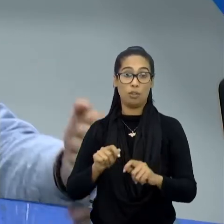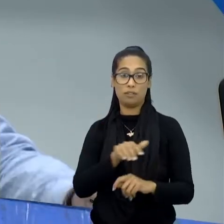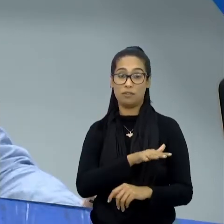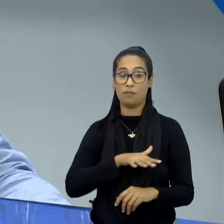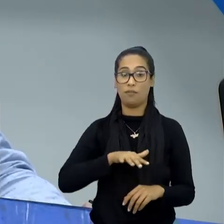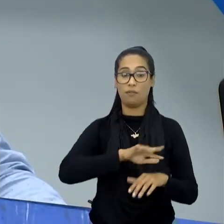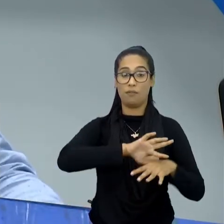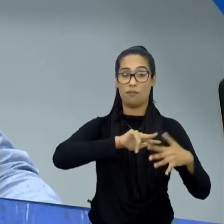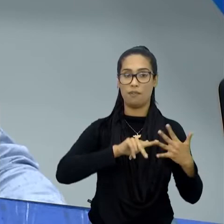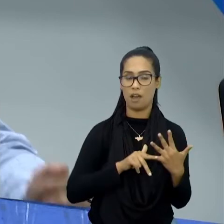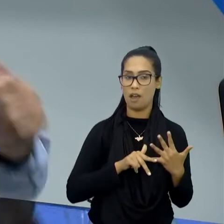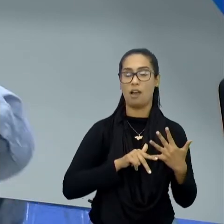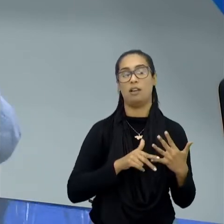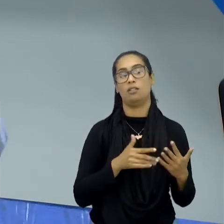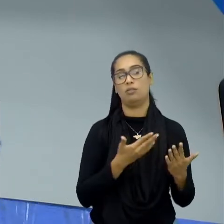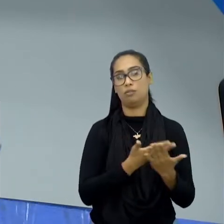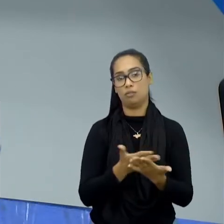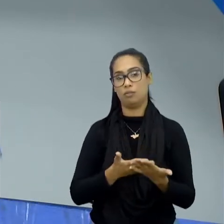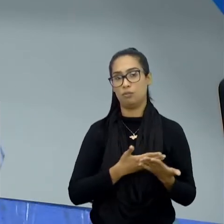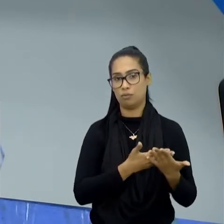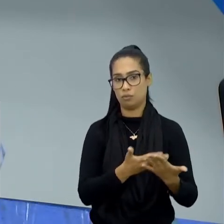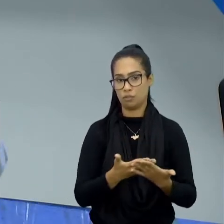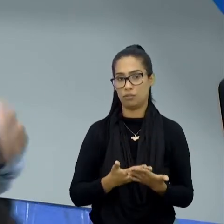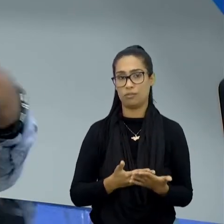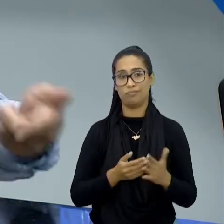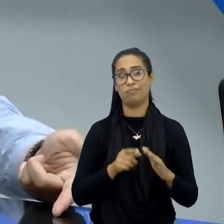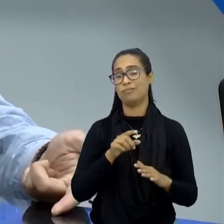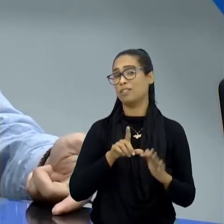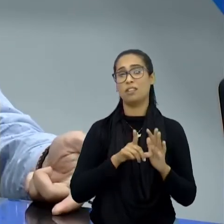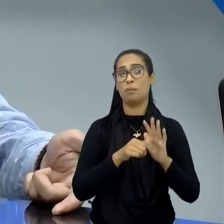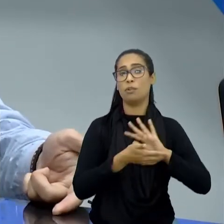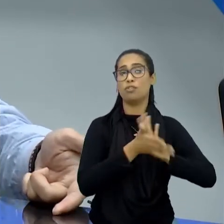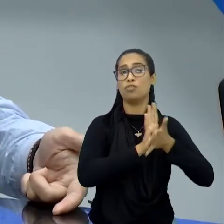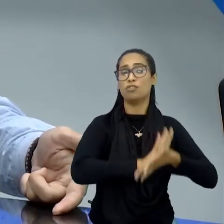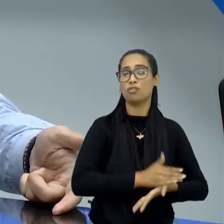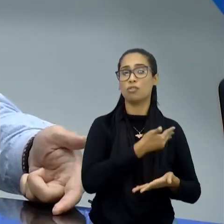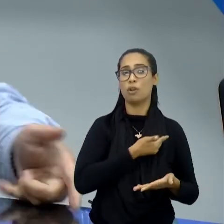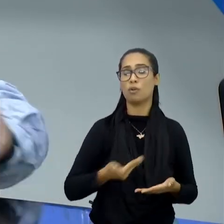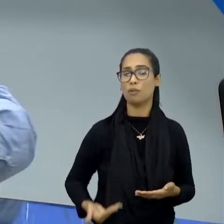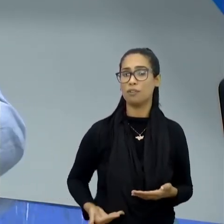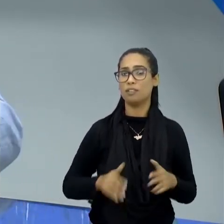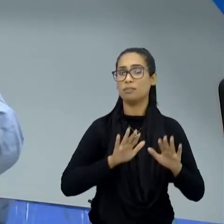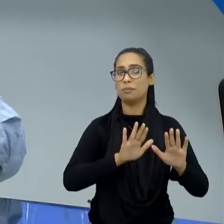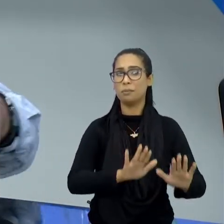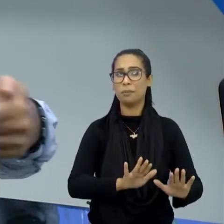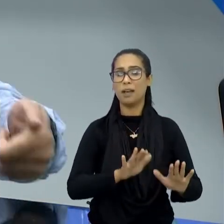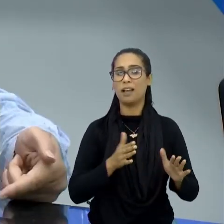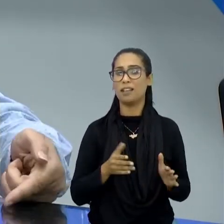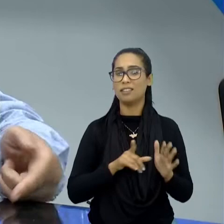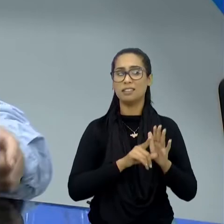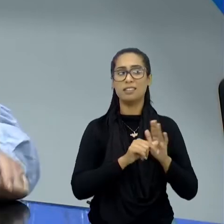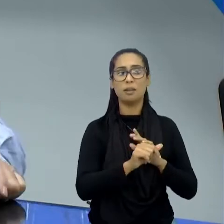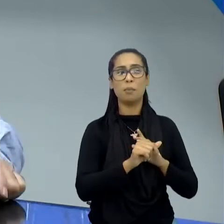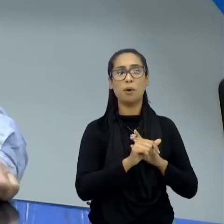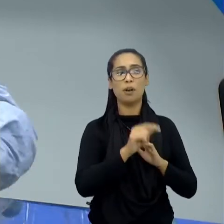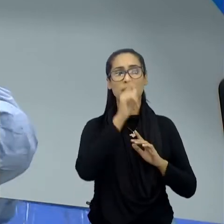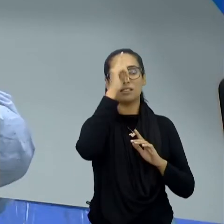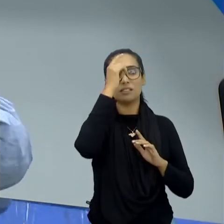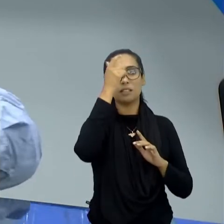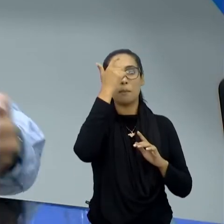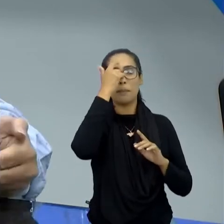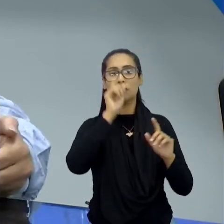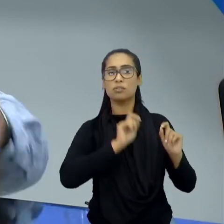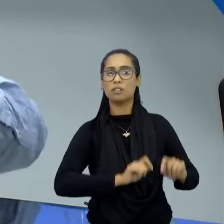depois atingem os sindicatos, derrubam o governo, mas ninguém ocupa esse ato, ninguém ocupa esse